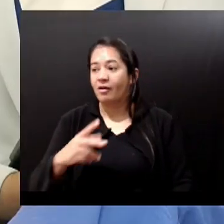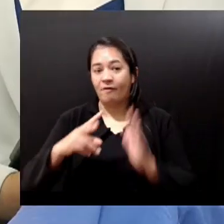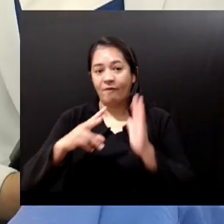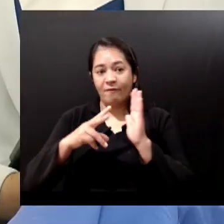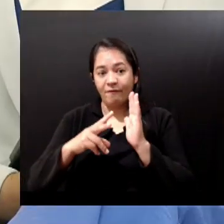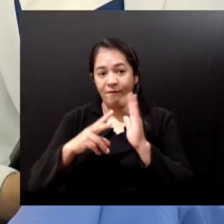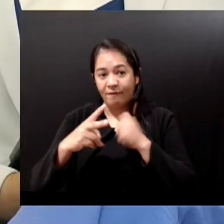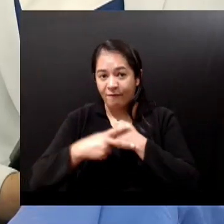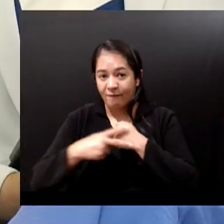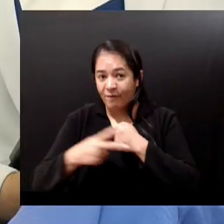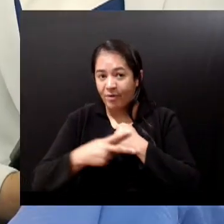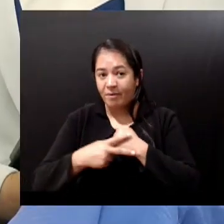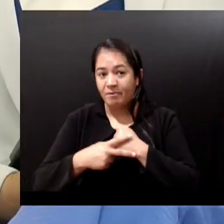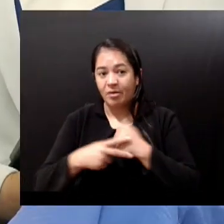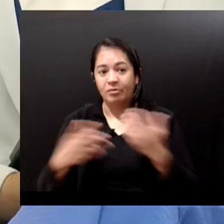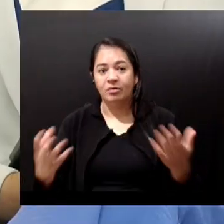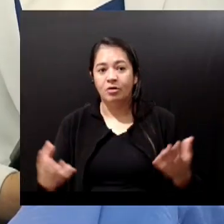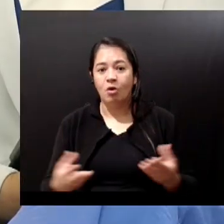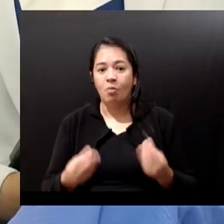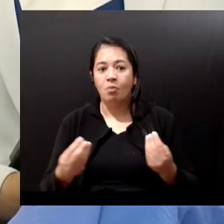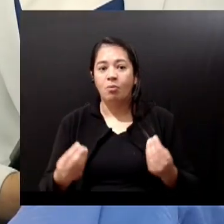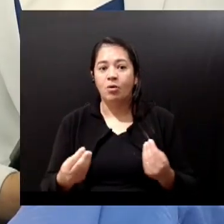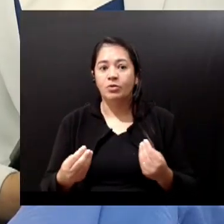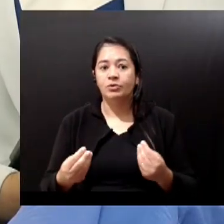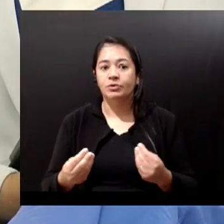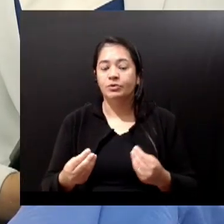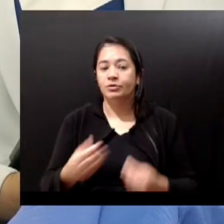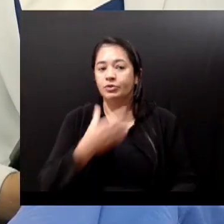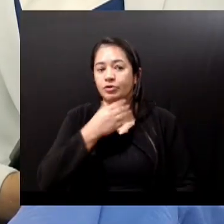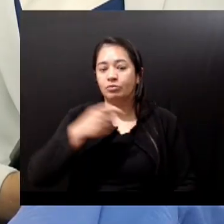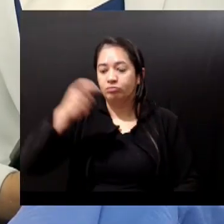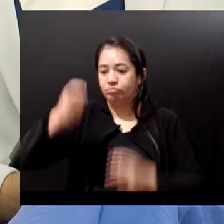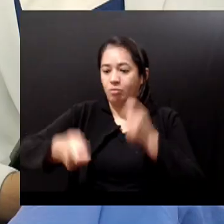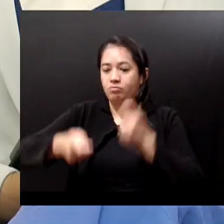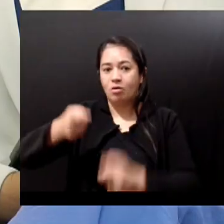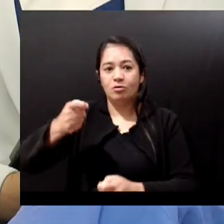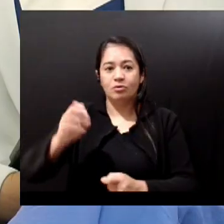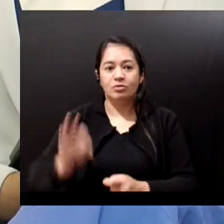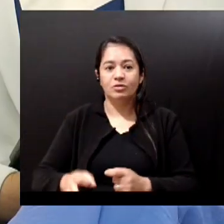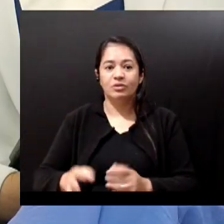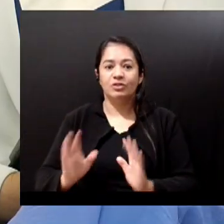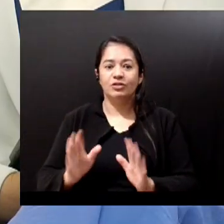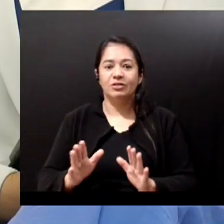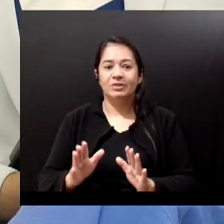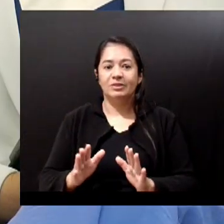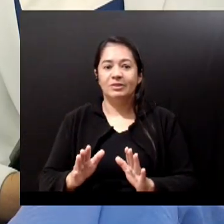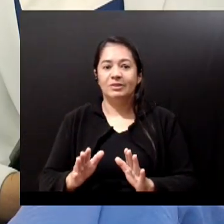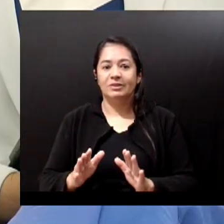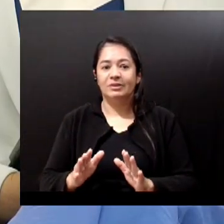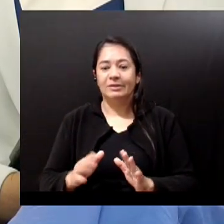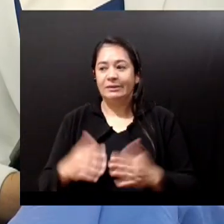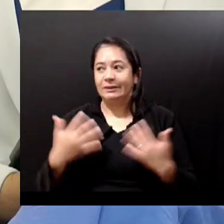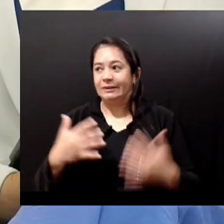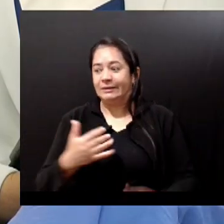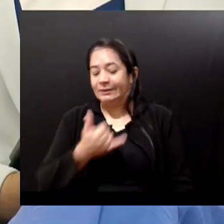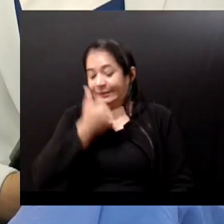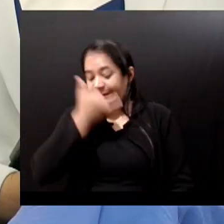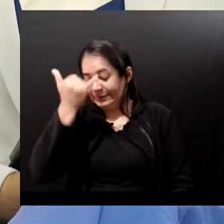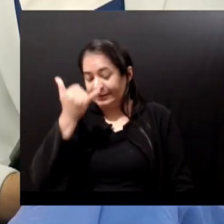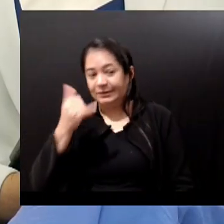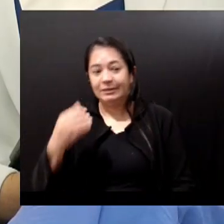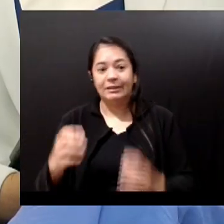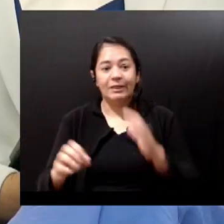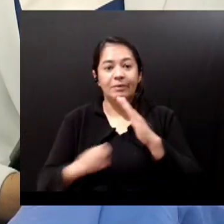ver um bando de juiz, de promotor que já deram as suas gafes, já empresários em reuniões. Por quê? Porque não